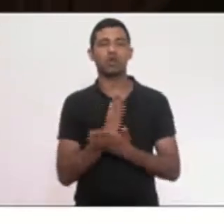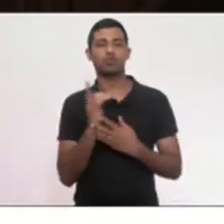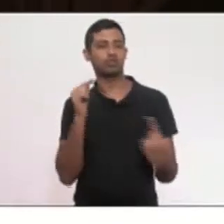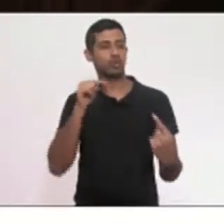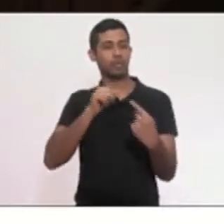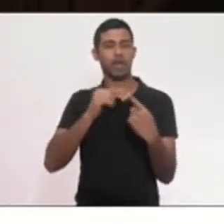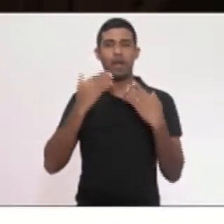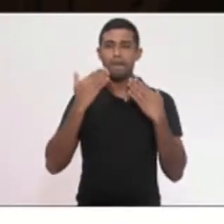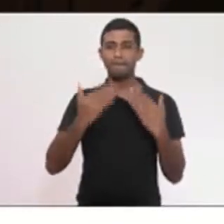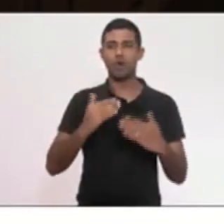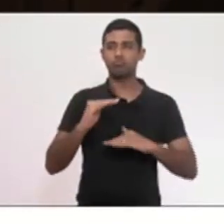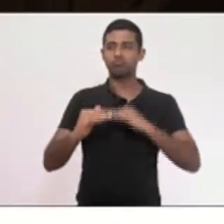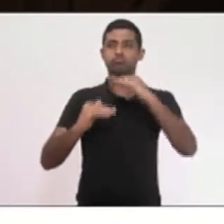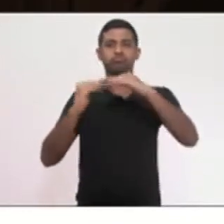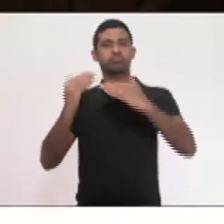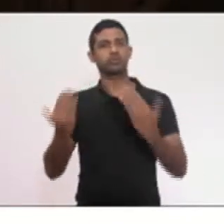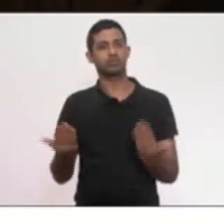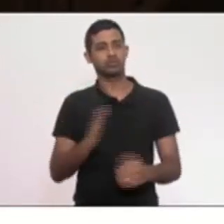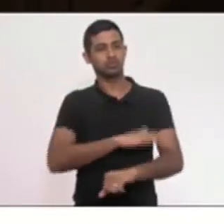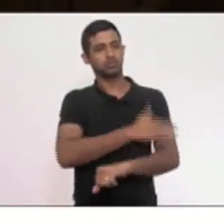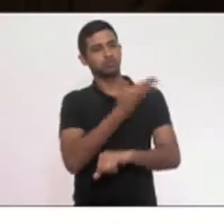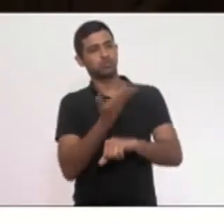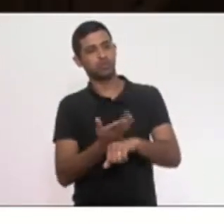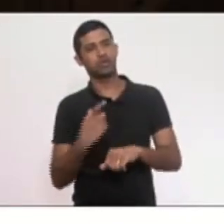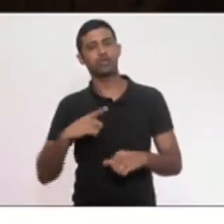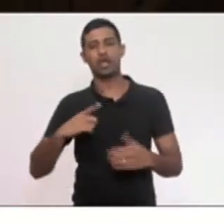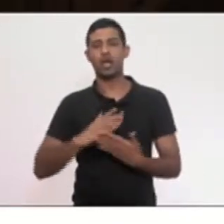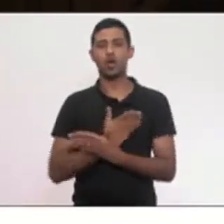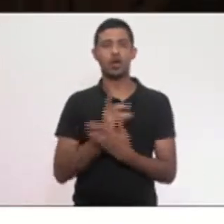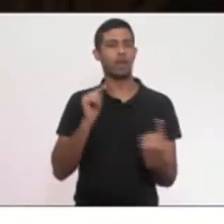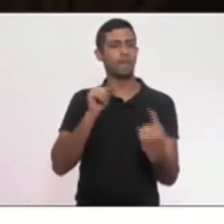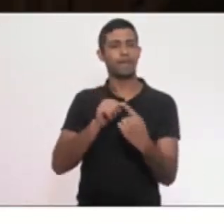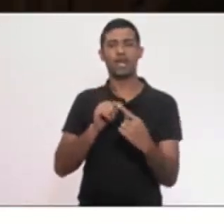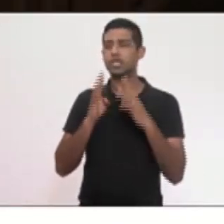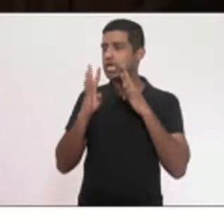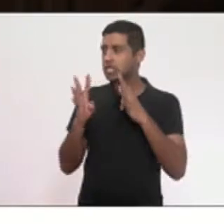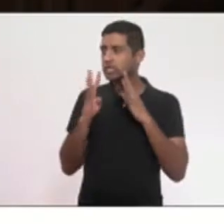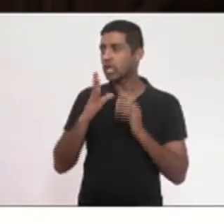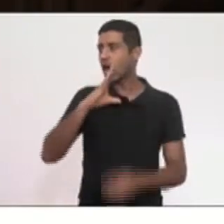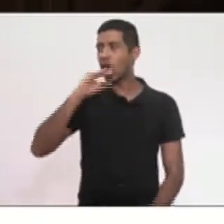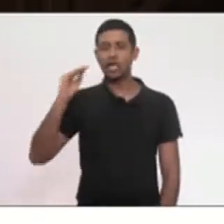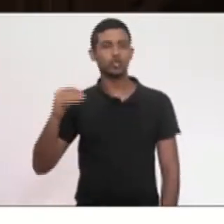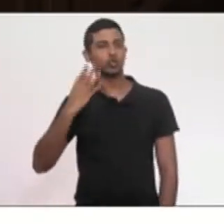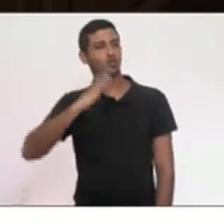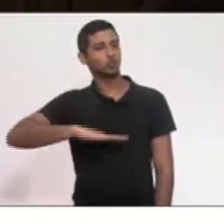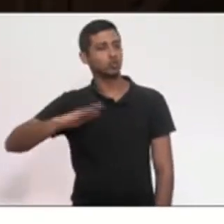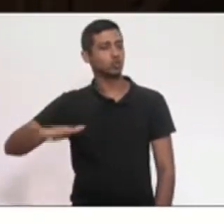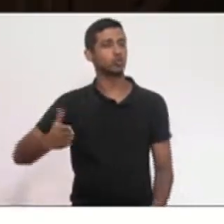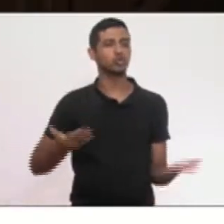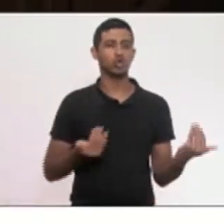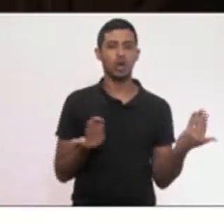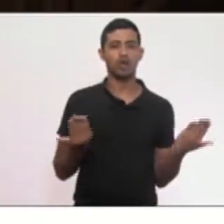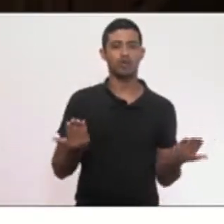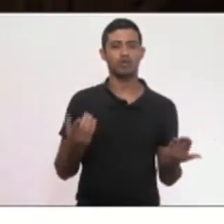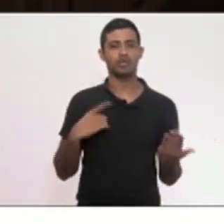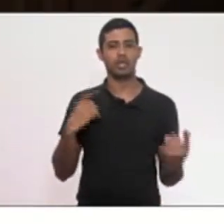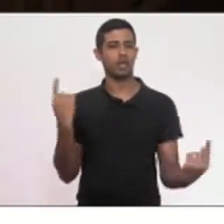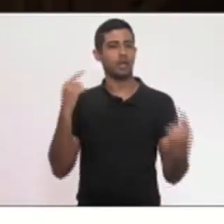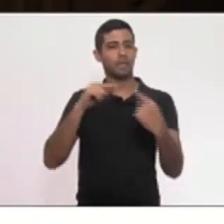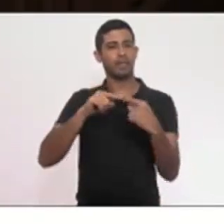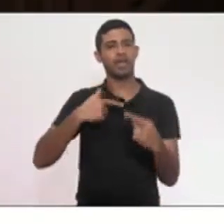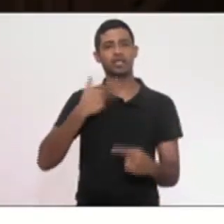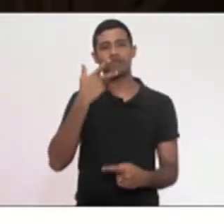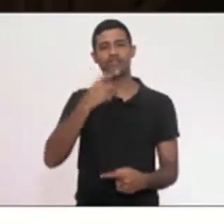integral, tem metas que tratam do atendimento aos jovens e adultos, tem a meta 4 fundamental que trata do